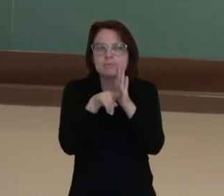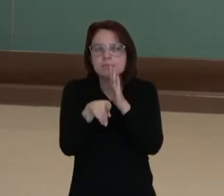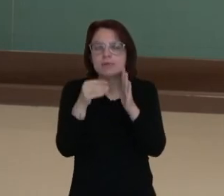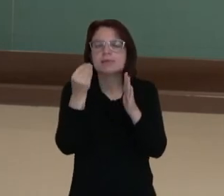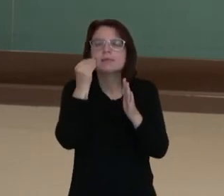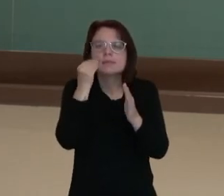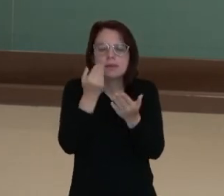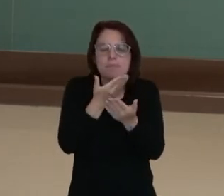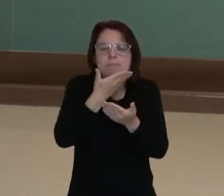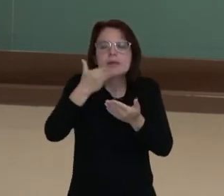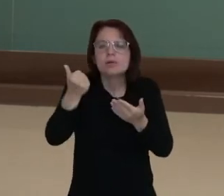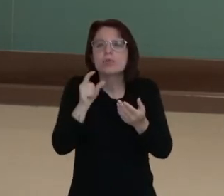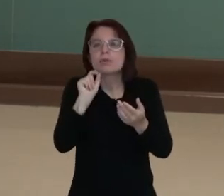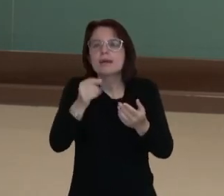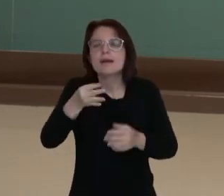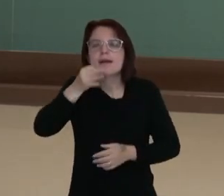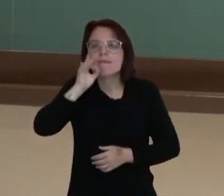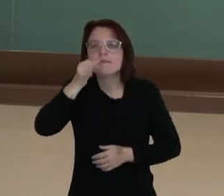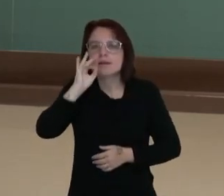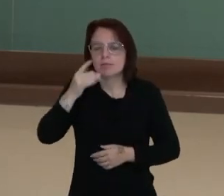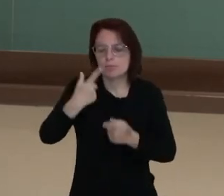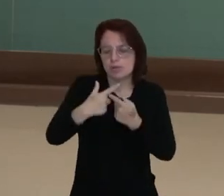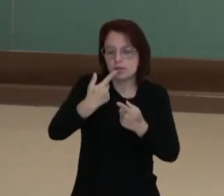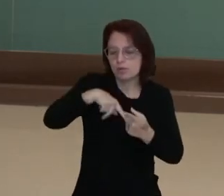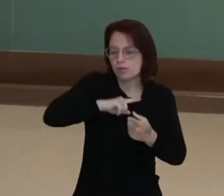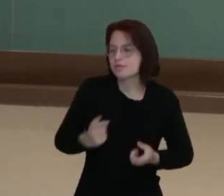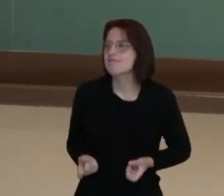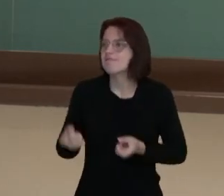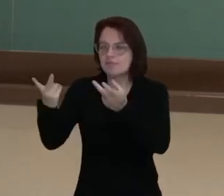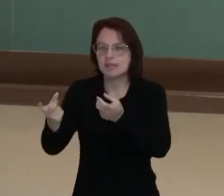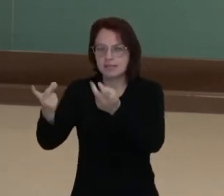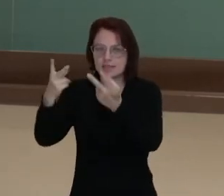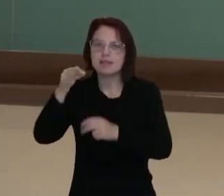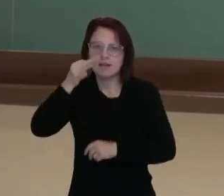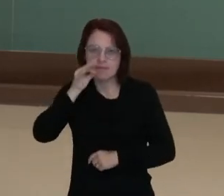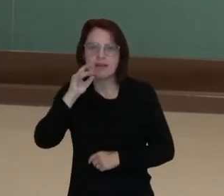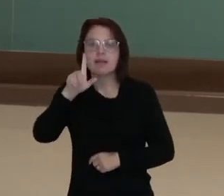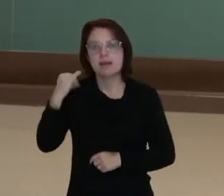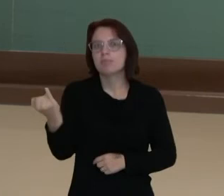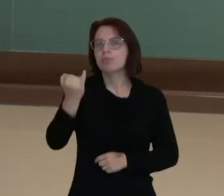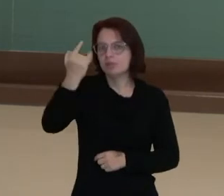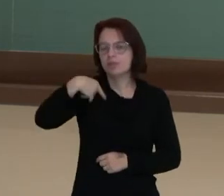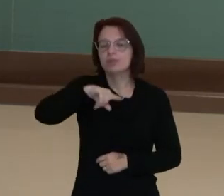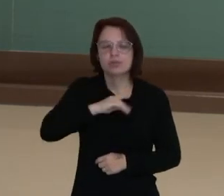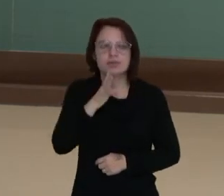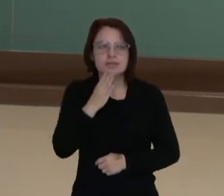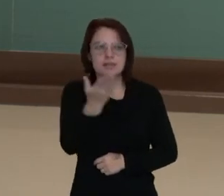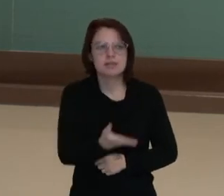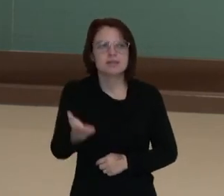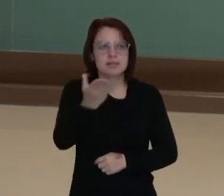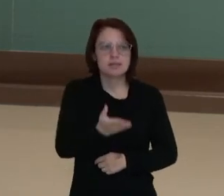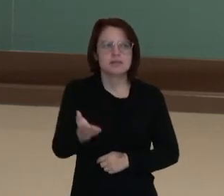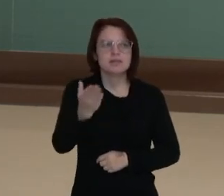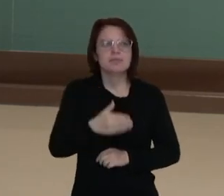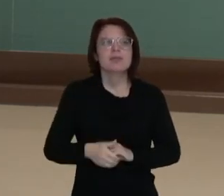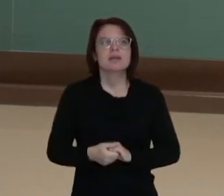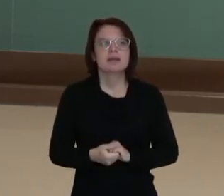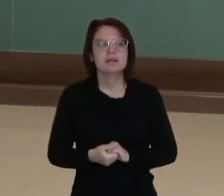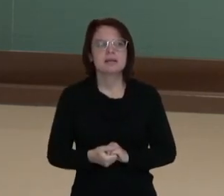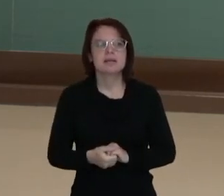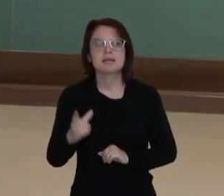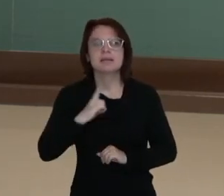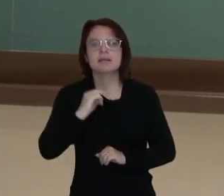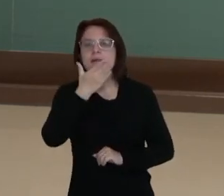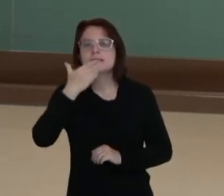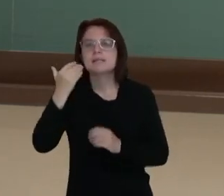do café. O Brasil exporta muito café, então é importante o conhecimento nessa área. Nós temos melhoramento